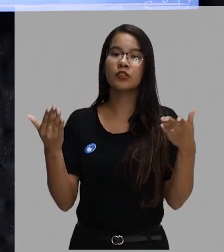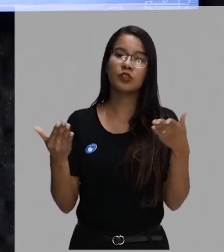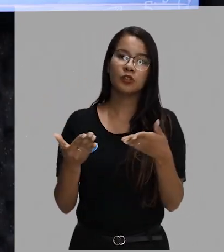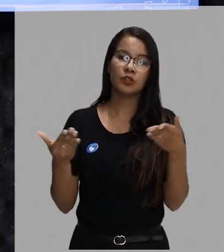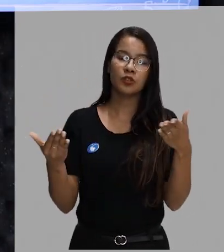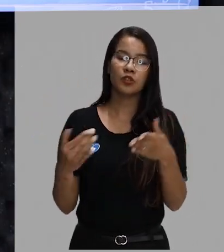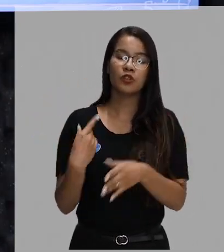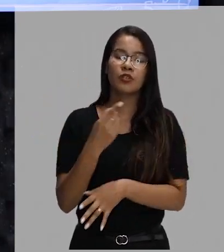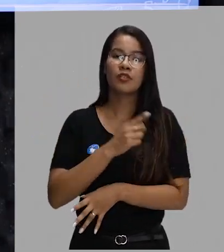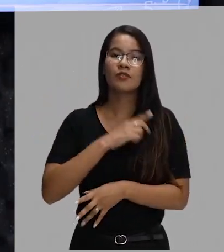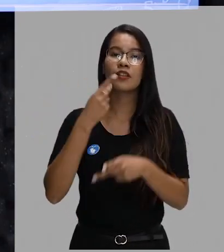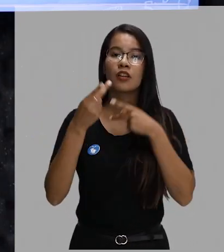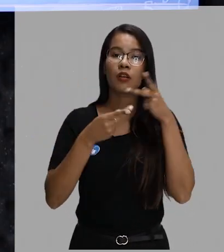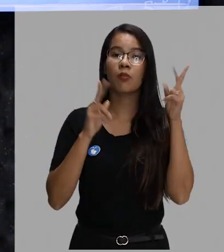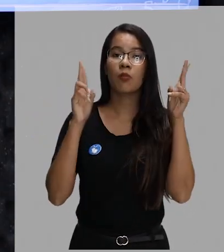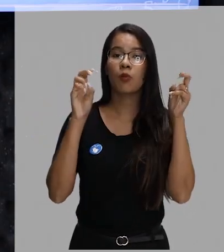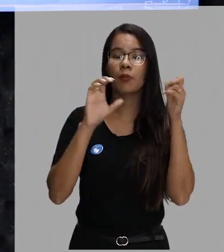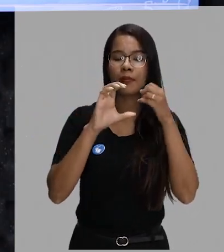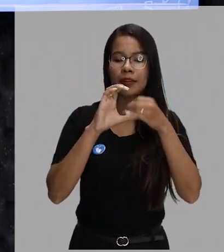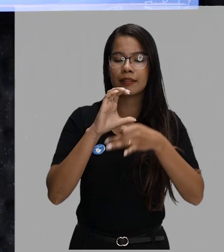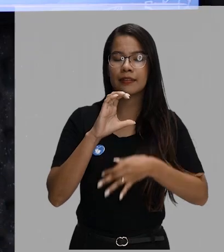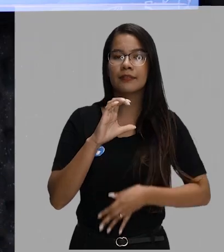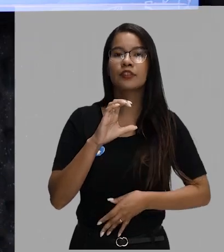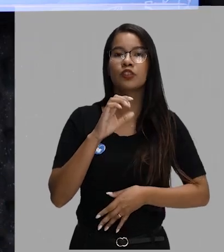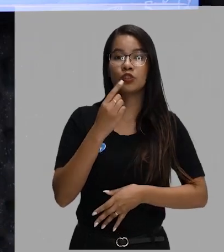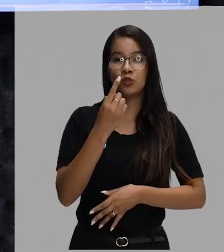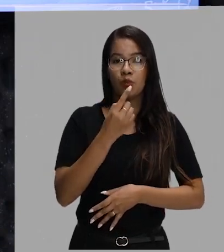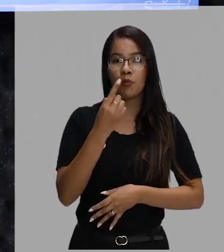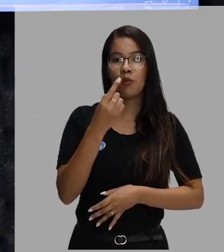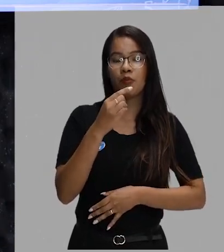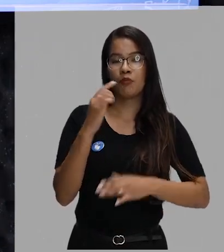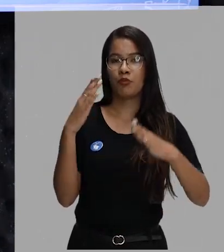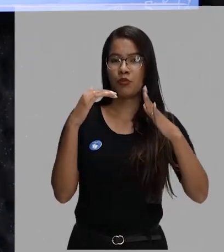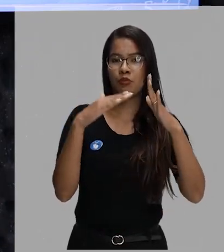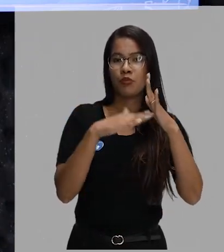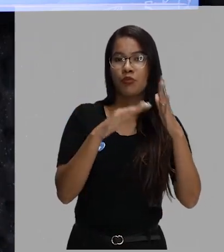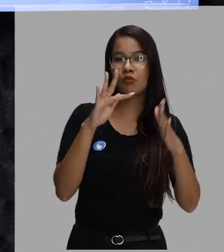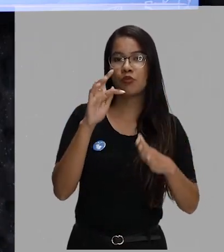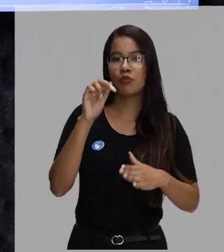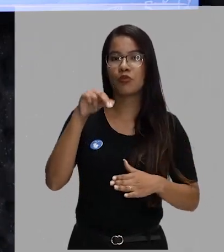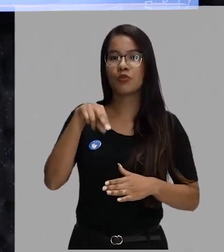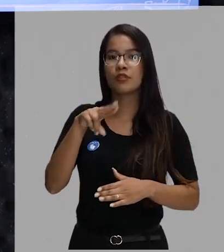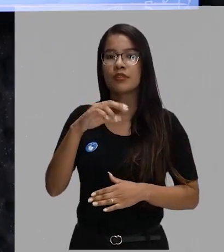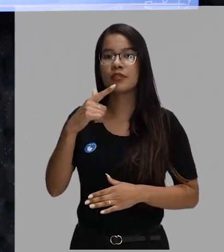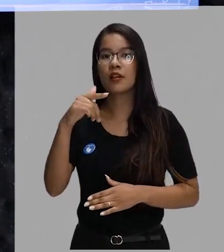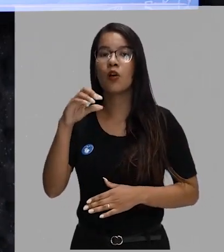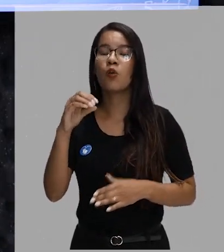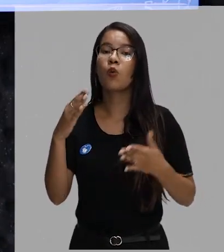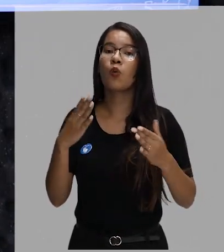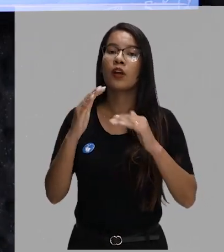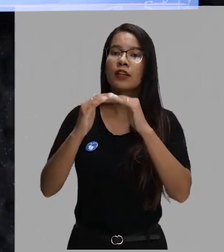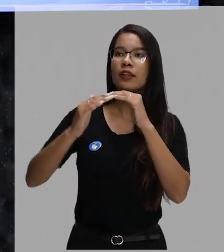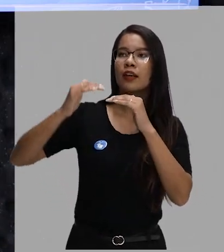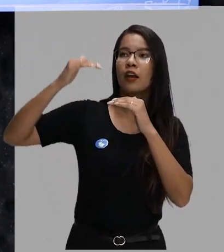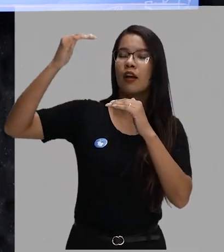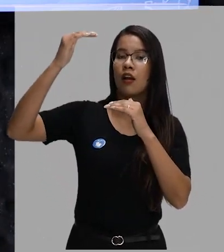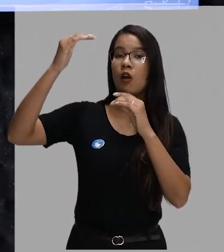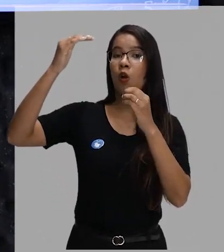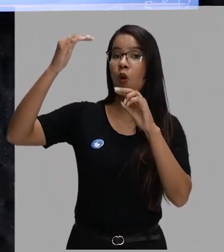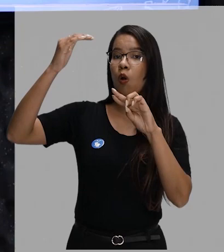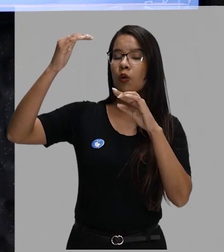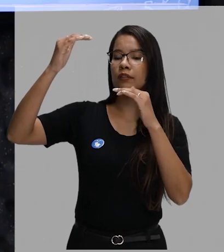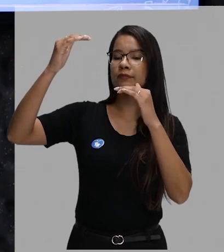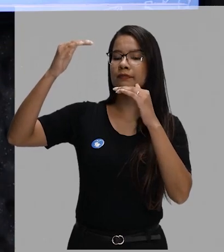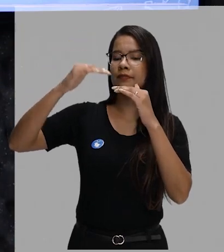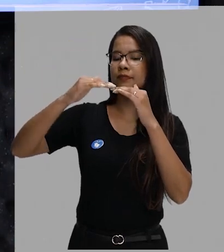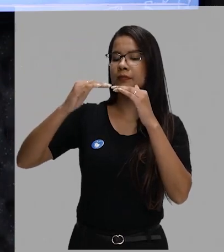falar um pouquinho das características da função, tá? Quando uma função é crescente, quando uma função é decrescente, quando uma função